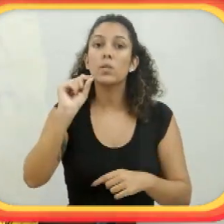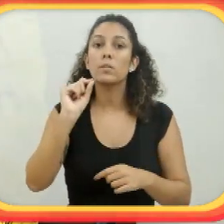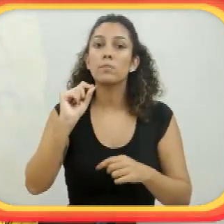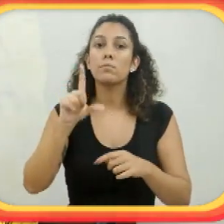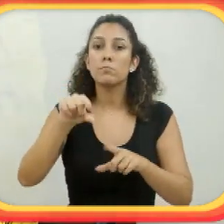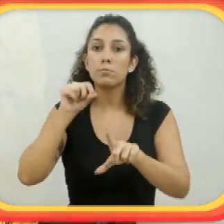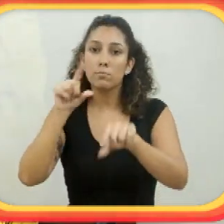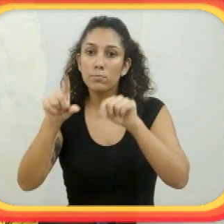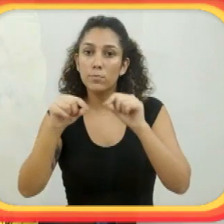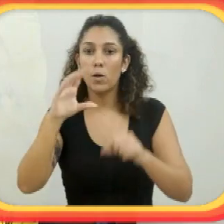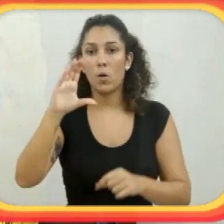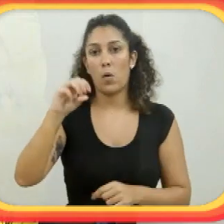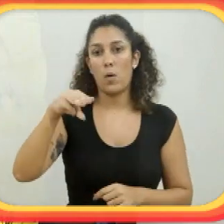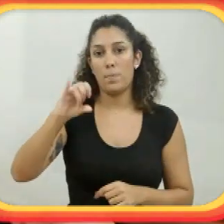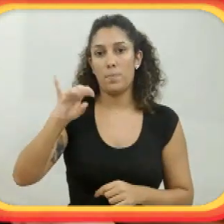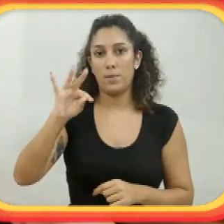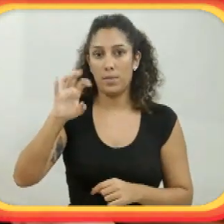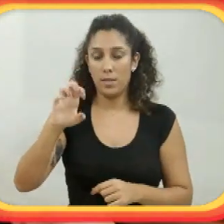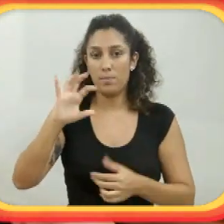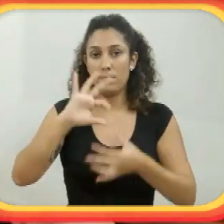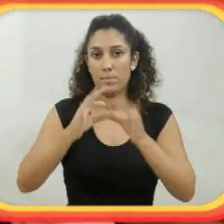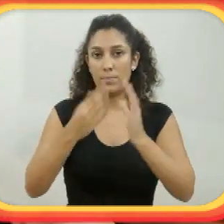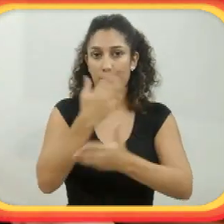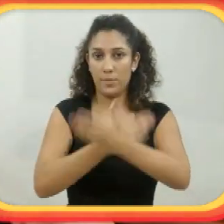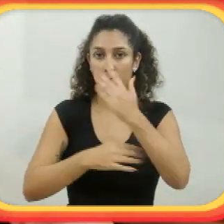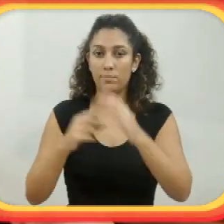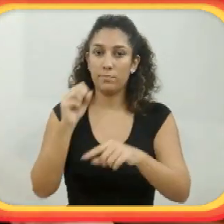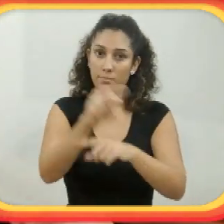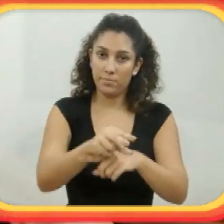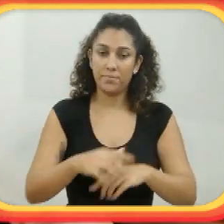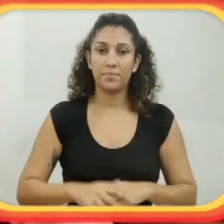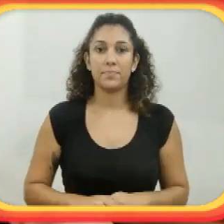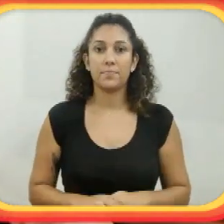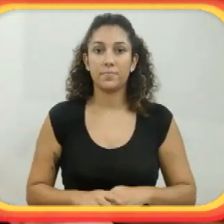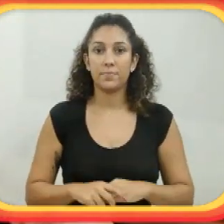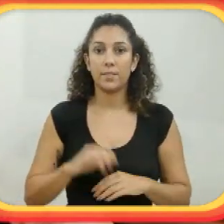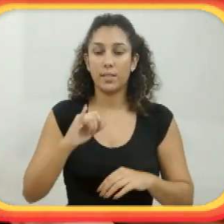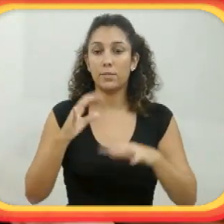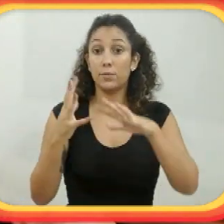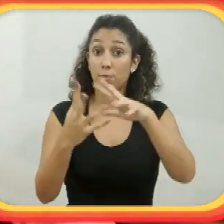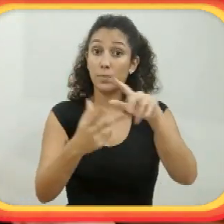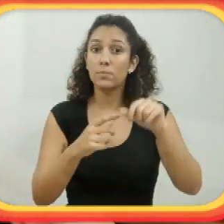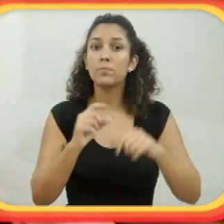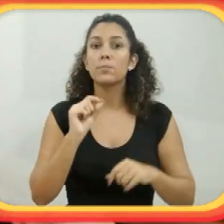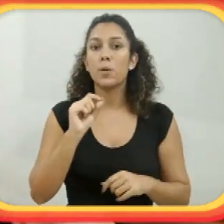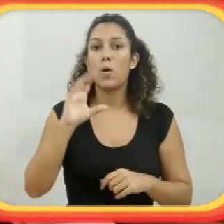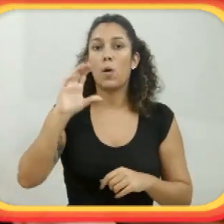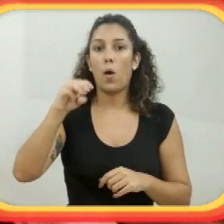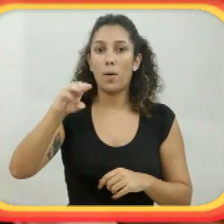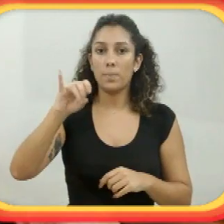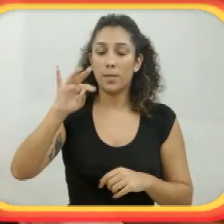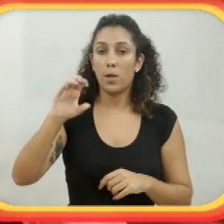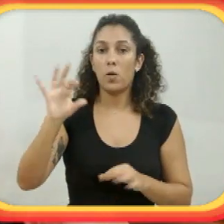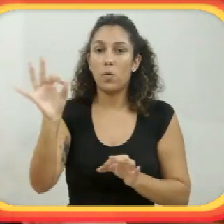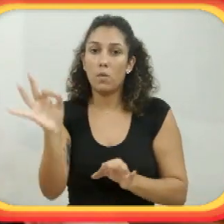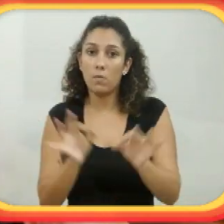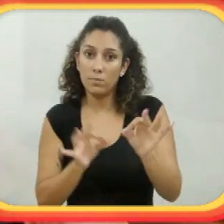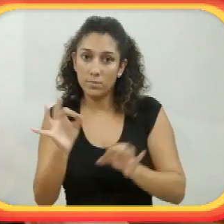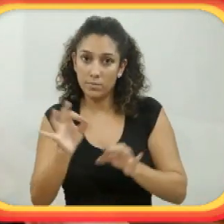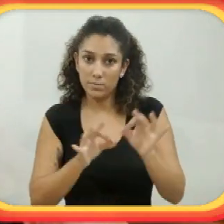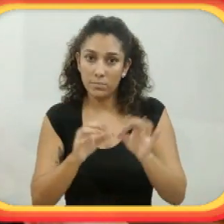que praticam essa modalidade. Ela cumprindo esses três aspectos, ela vai